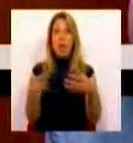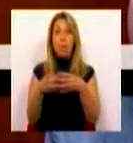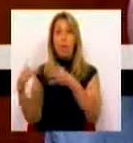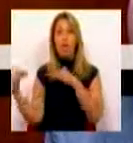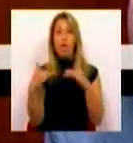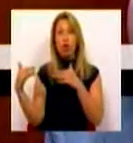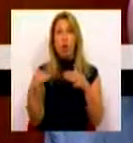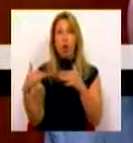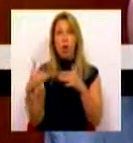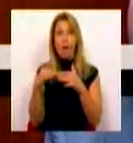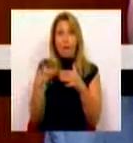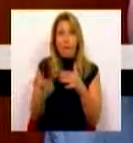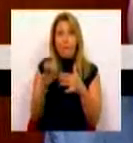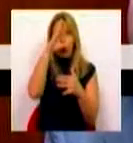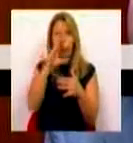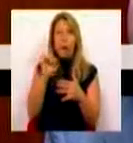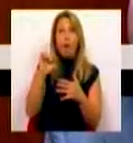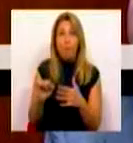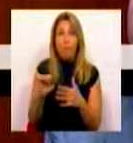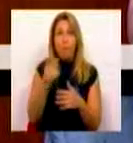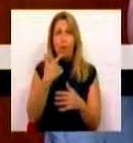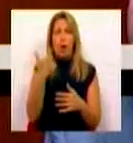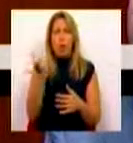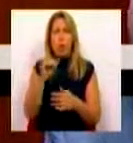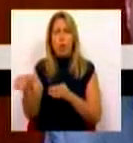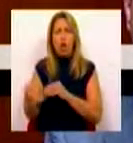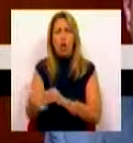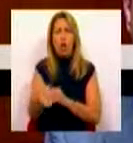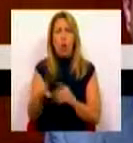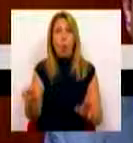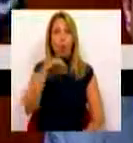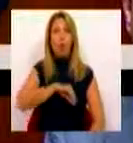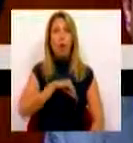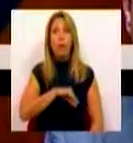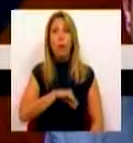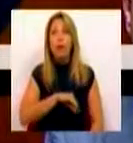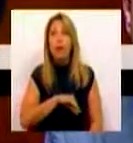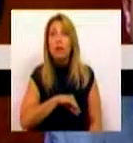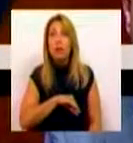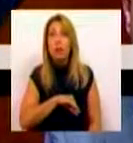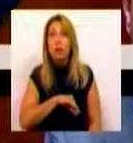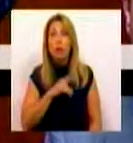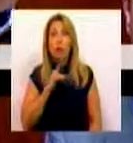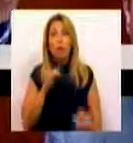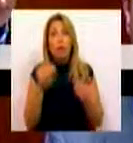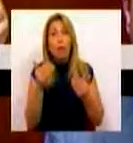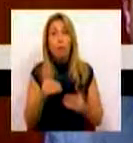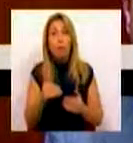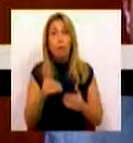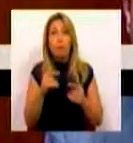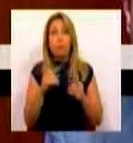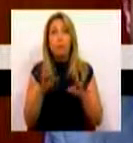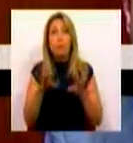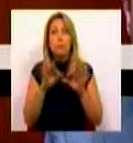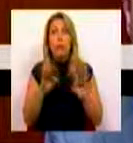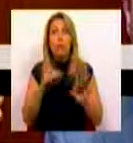do Estado, não podíamos ter jogadores com os vencimentos que tivesse limitado ao vencimento do Primeiro-Ministro,